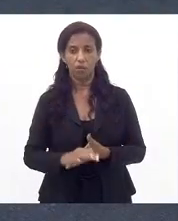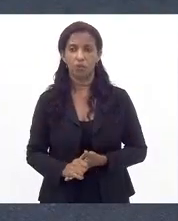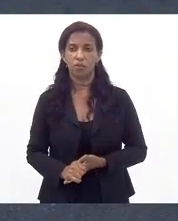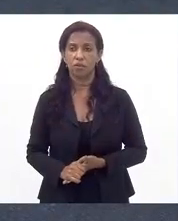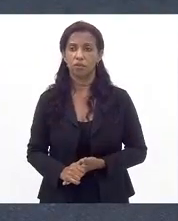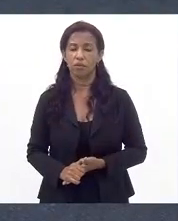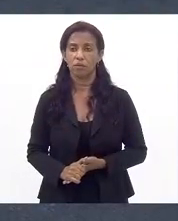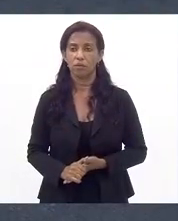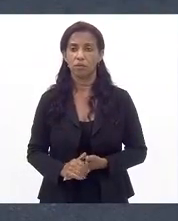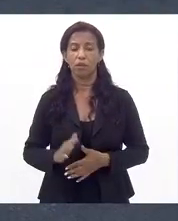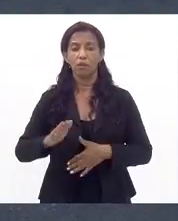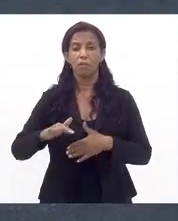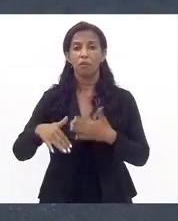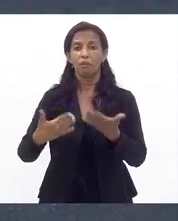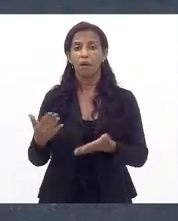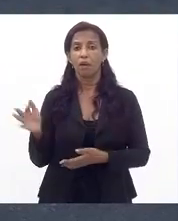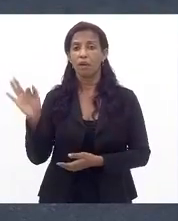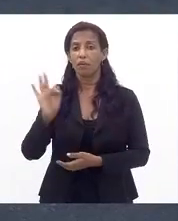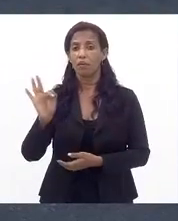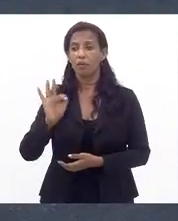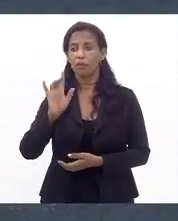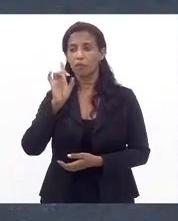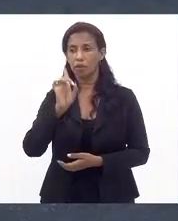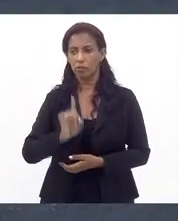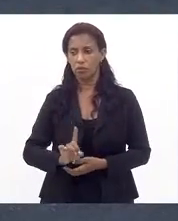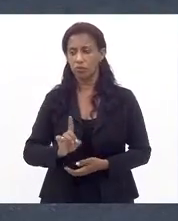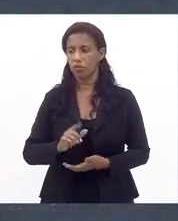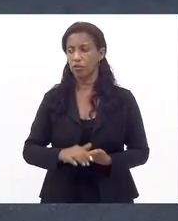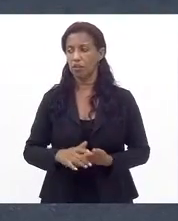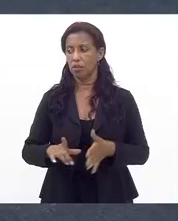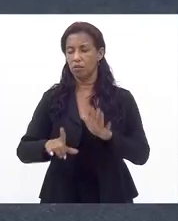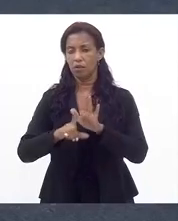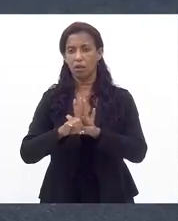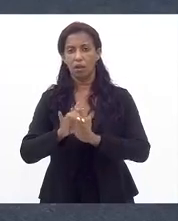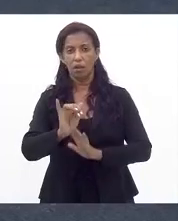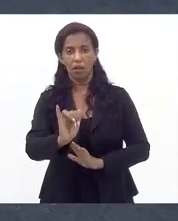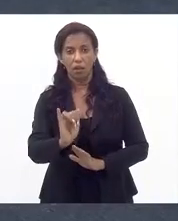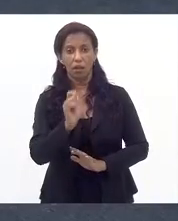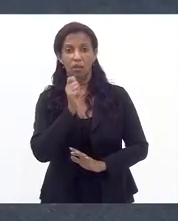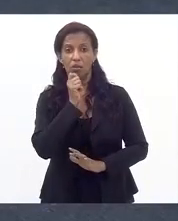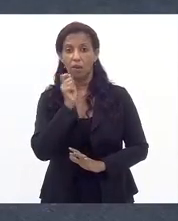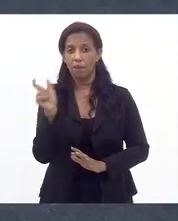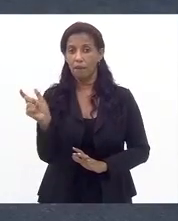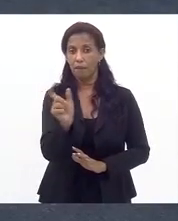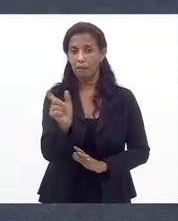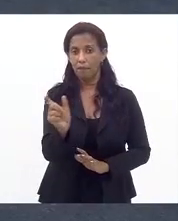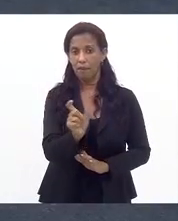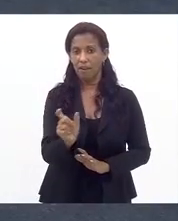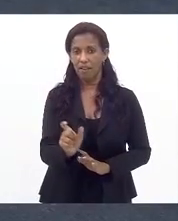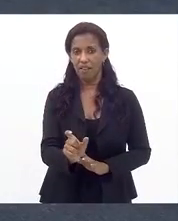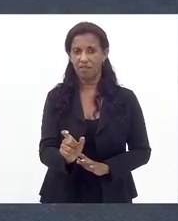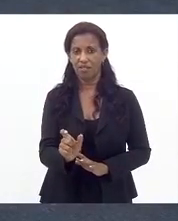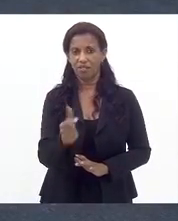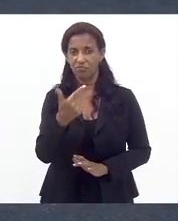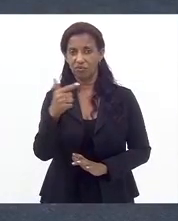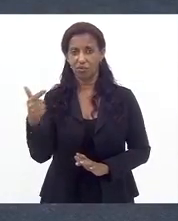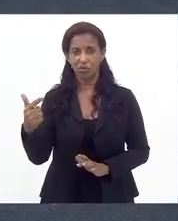e mais faculdade de direito a gente aprende a seguinte a lei não contêm palavras inúteis a gente